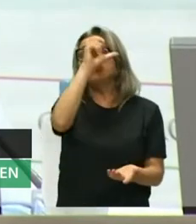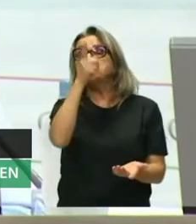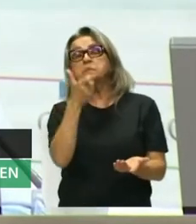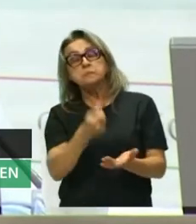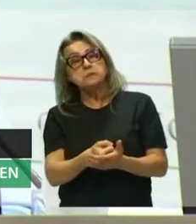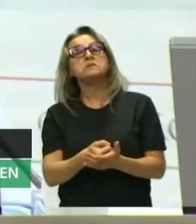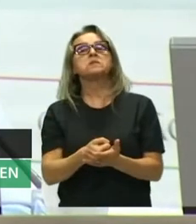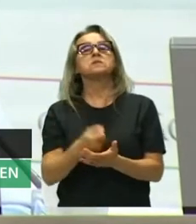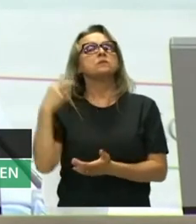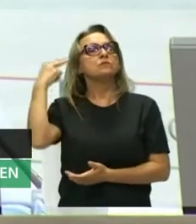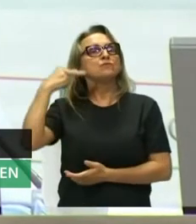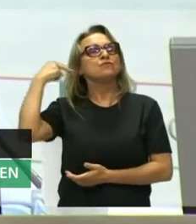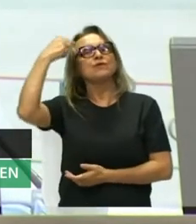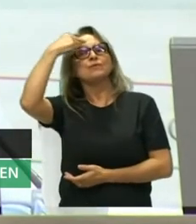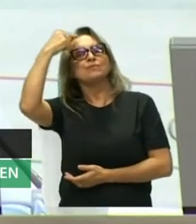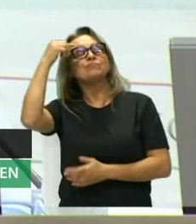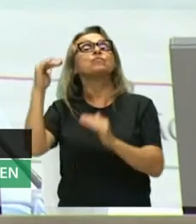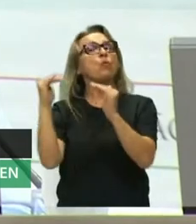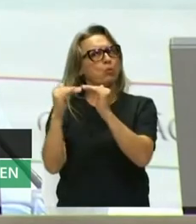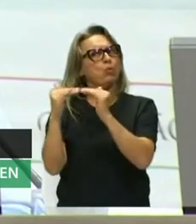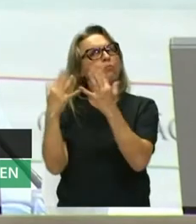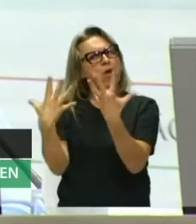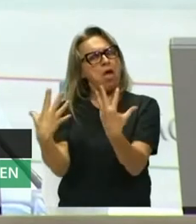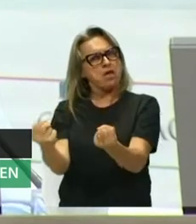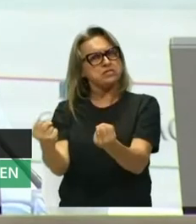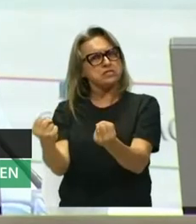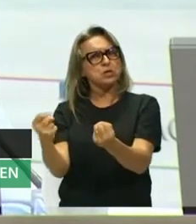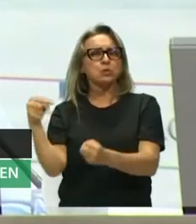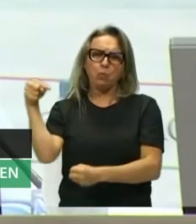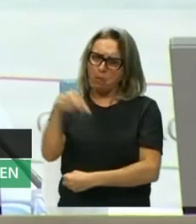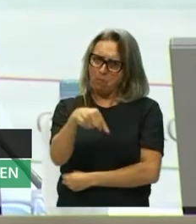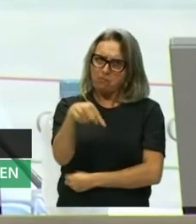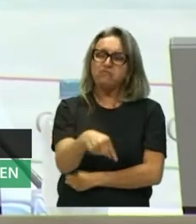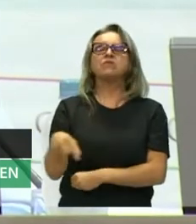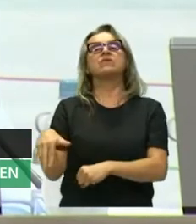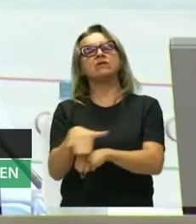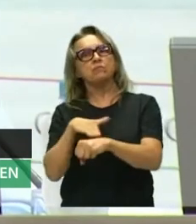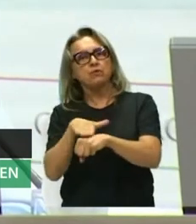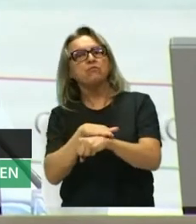concordou em estar conosco, trazendo a Assembleia Legislativa aqui para Itajaí, para a gente debater